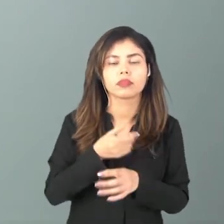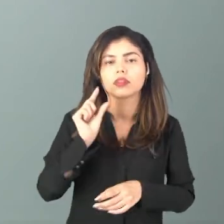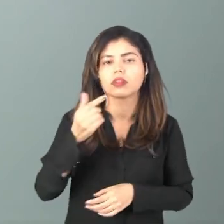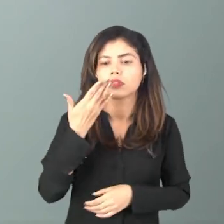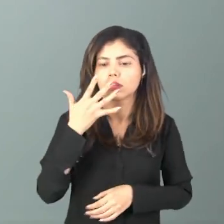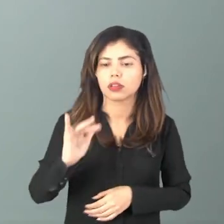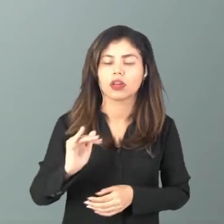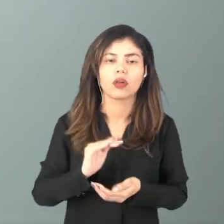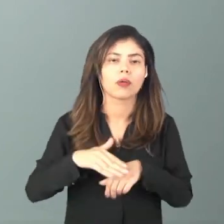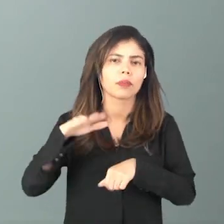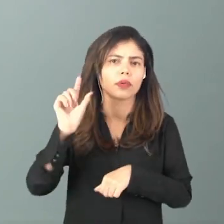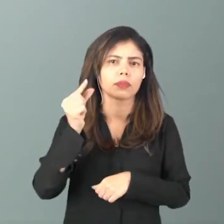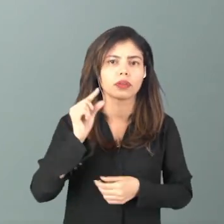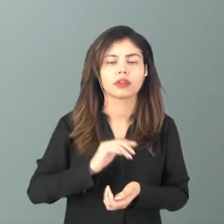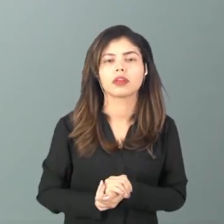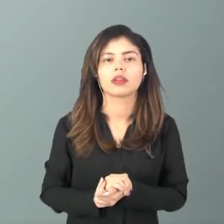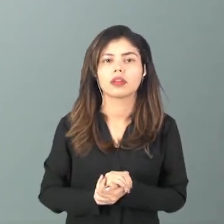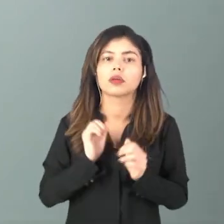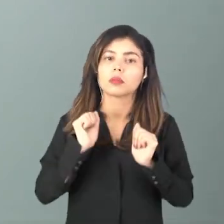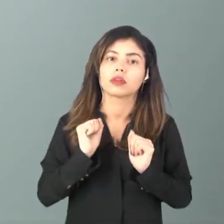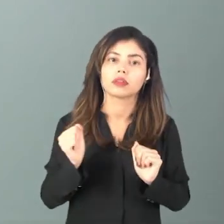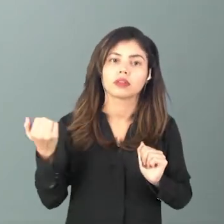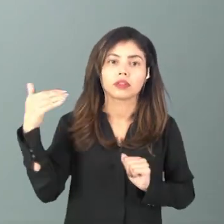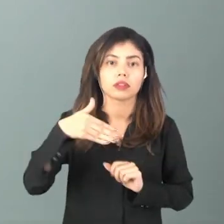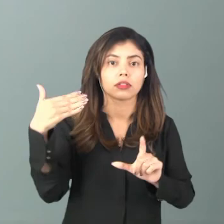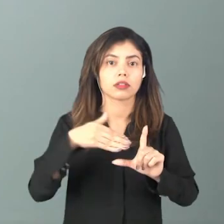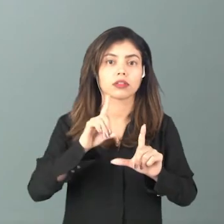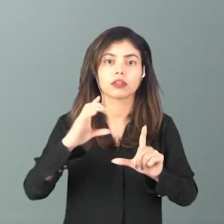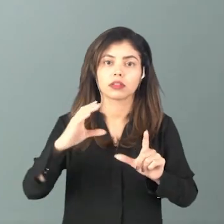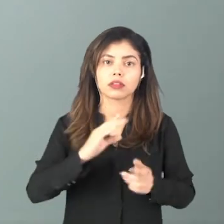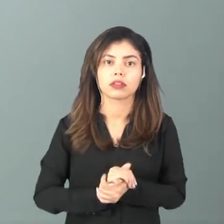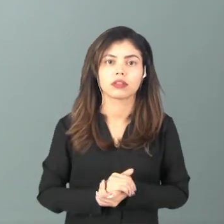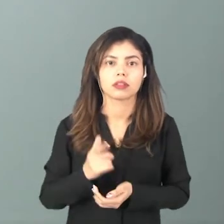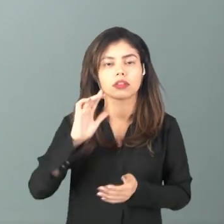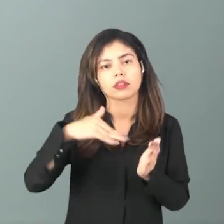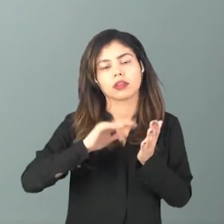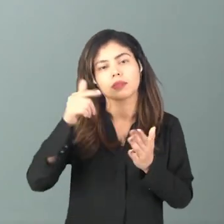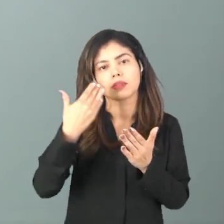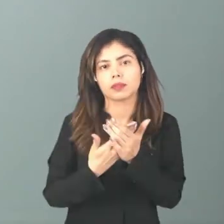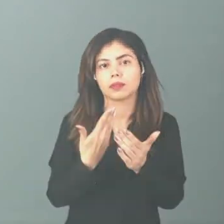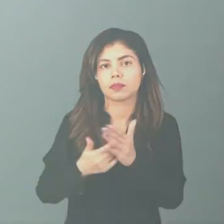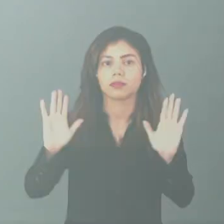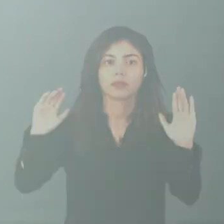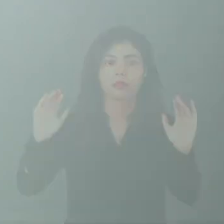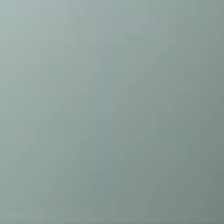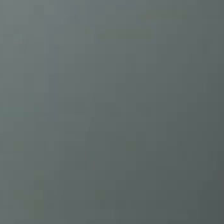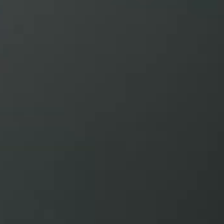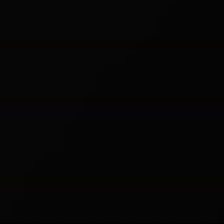essa foi a nossa aula de hoje. Vocês podem acessá-la mais vezes lá na plataforma Eduque e até a próxima aula.